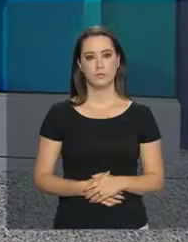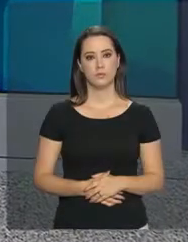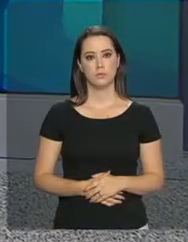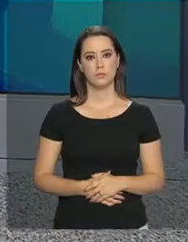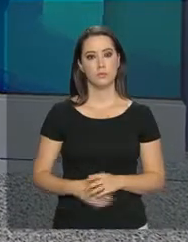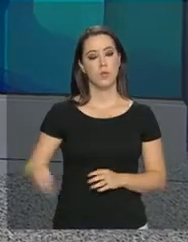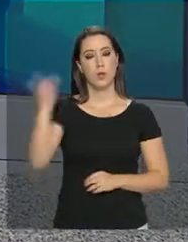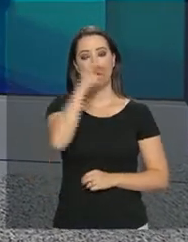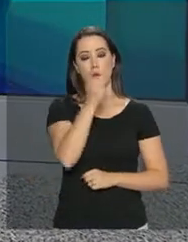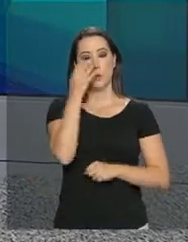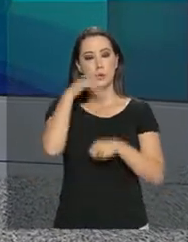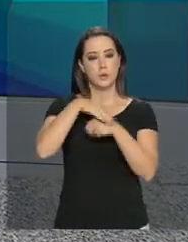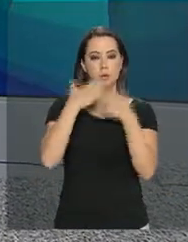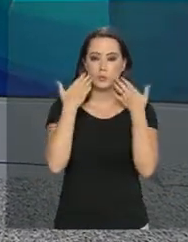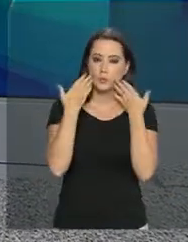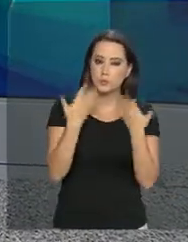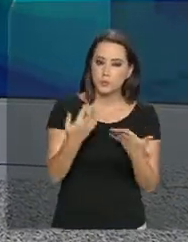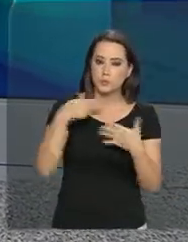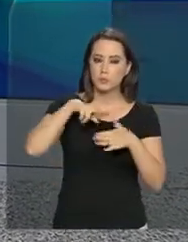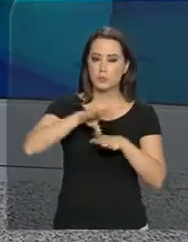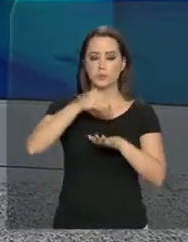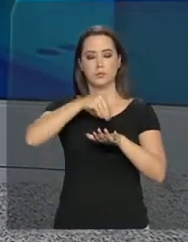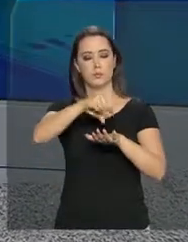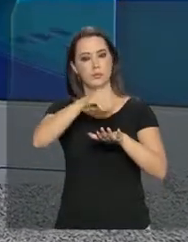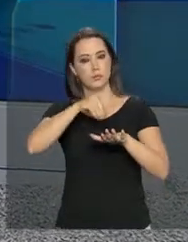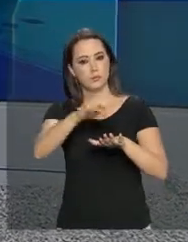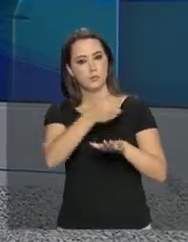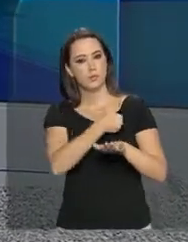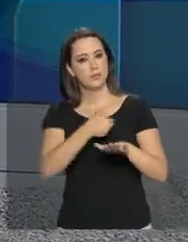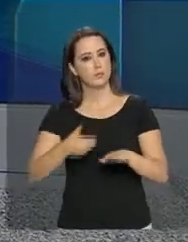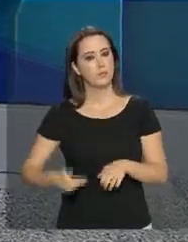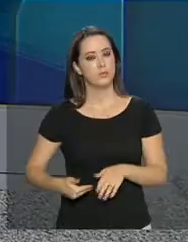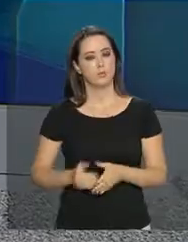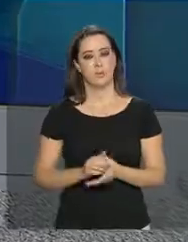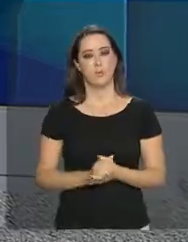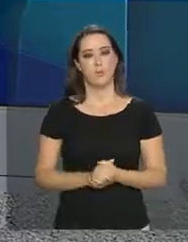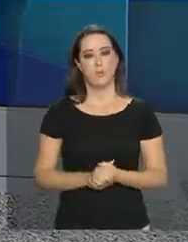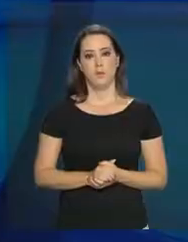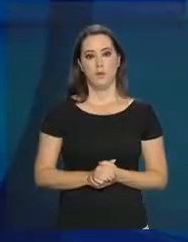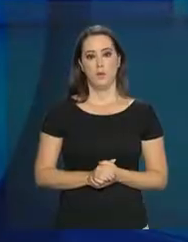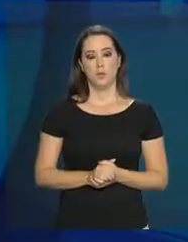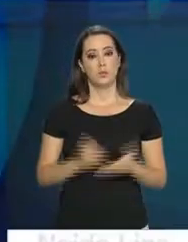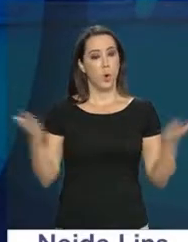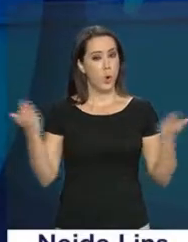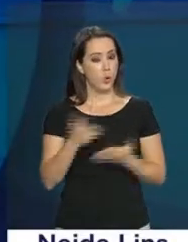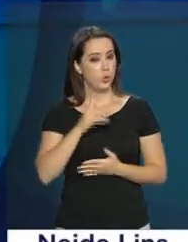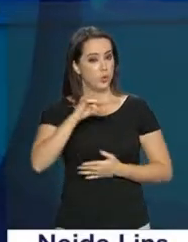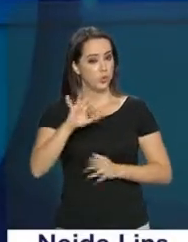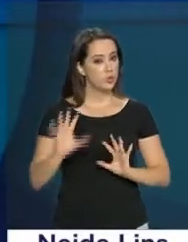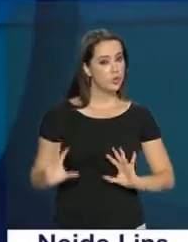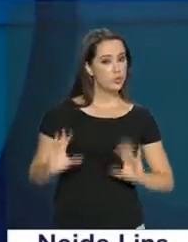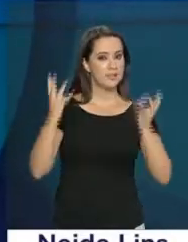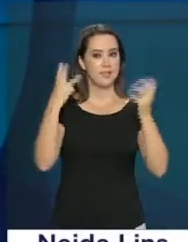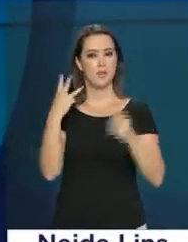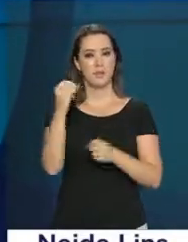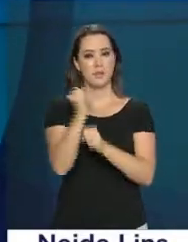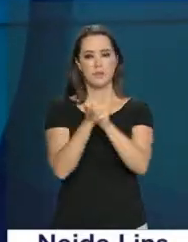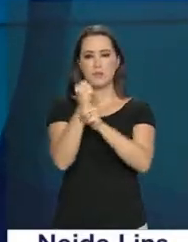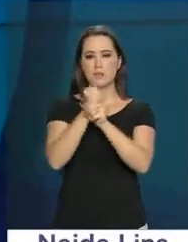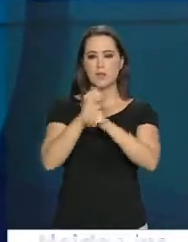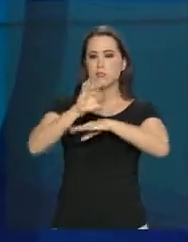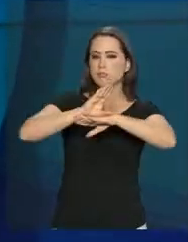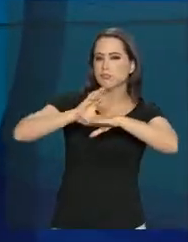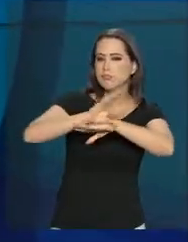olá boa noite começa agora mais uma edição do repórter nbr hoje foi dia de celebrar os 30 anos da